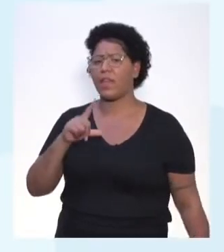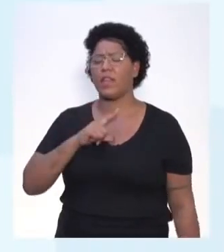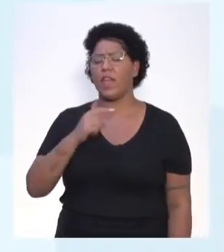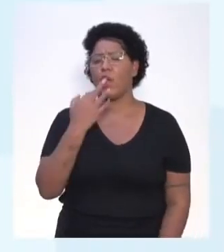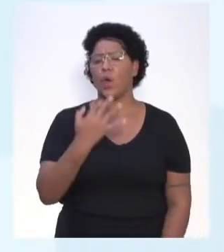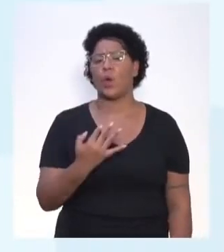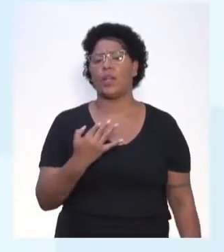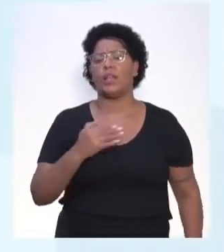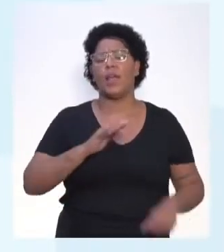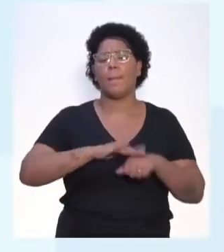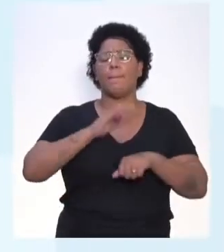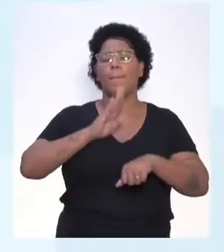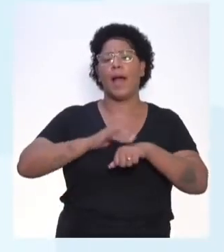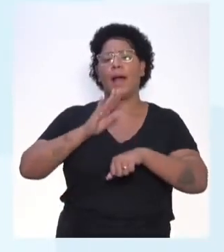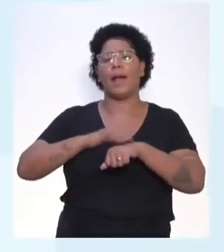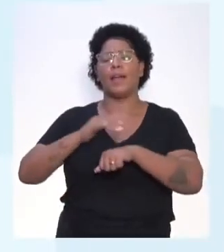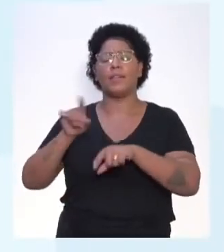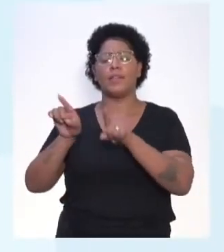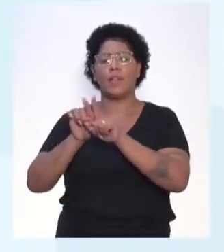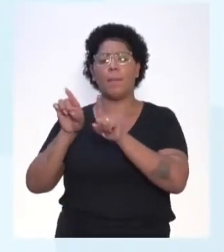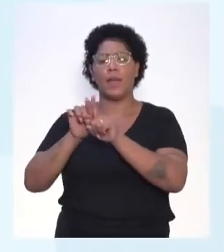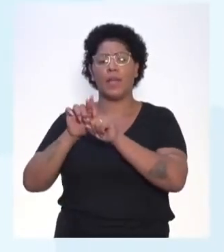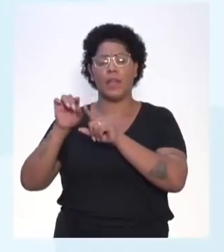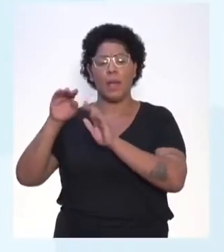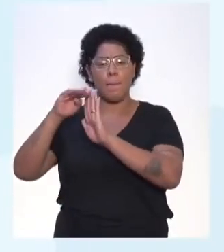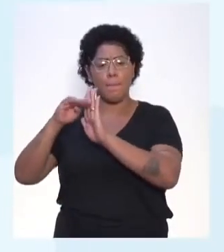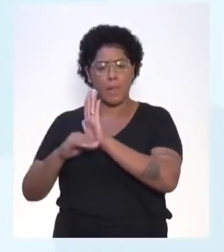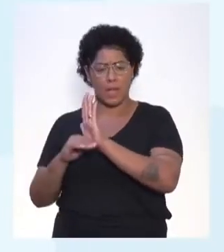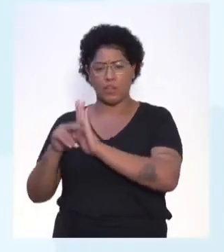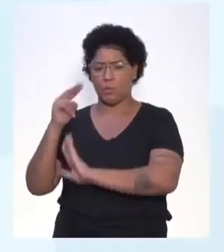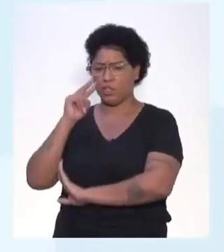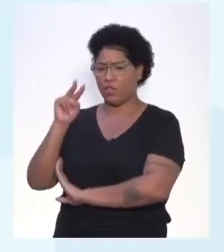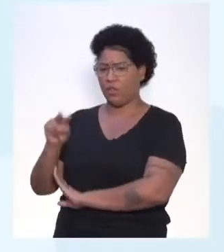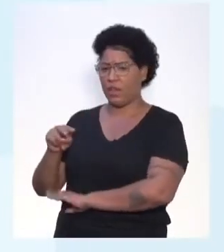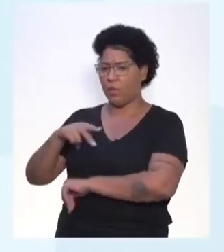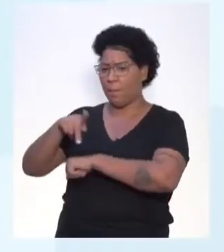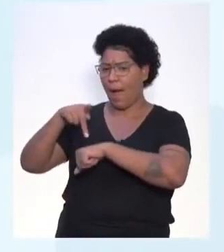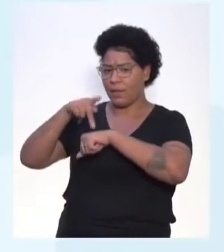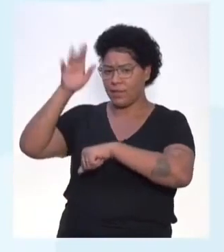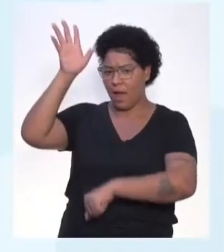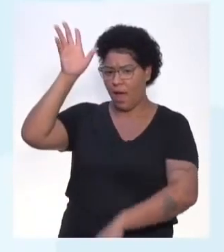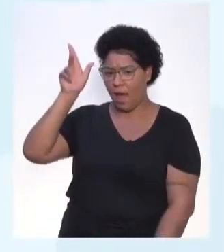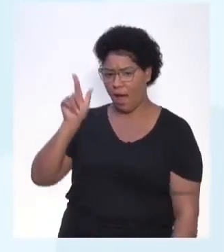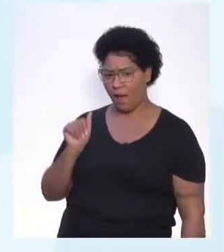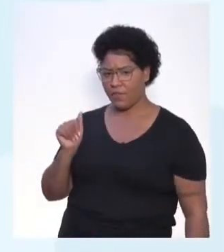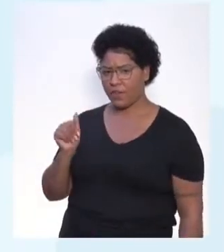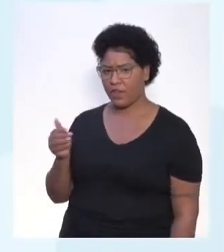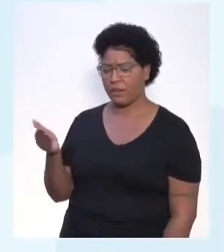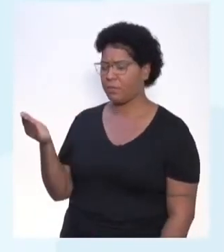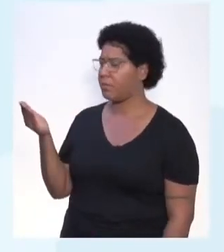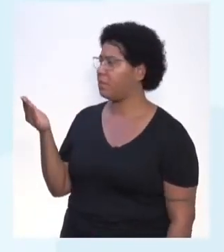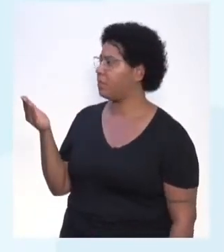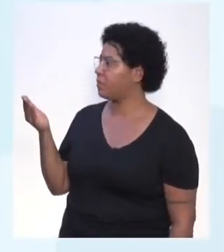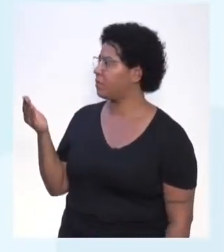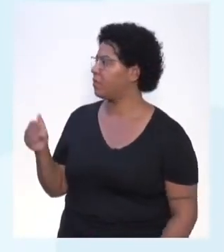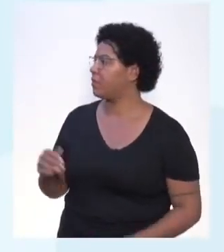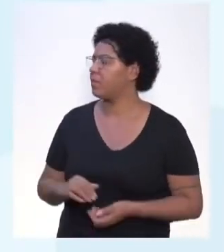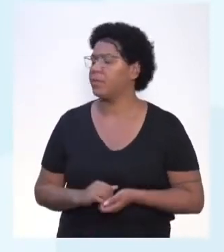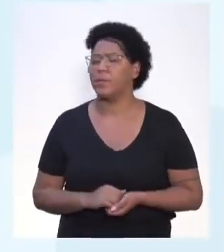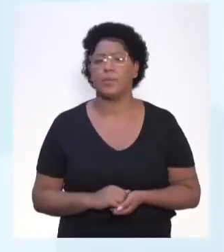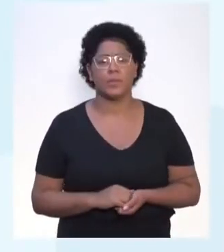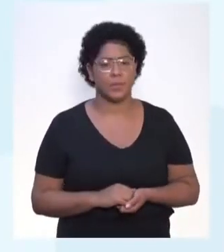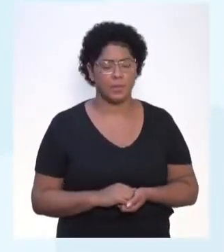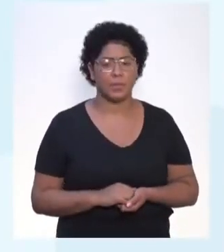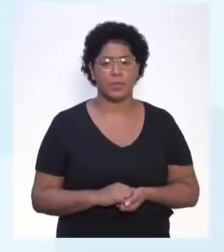aspas, unificam várias regiões da África, vários países da África, né? Como se eles pertencessem a